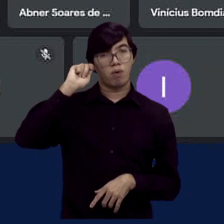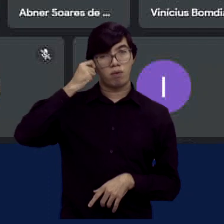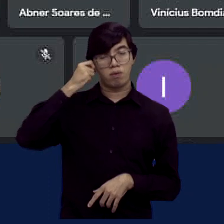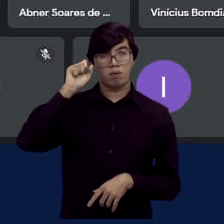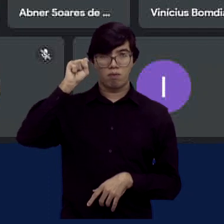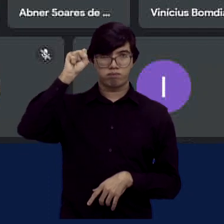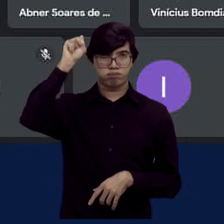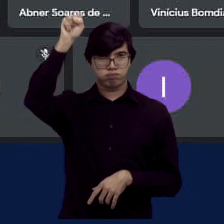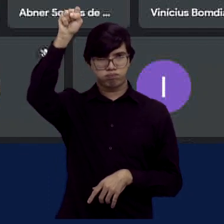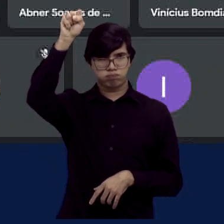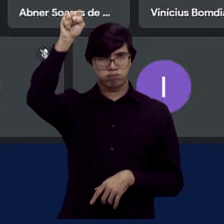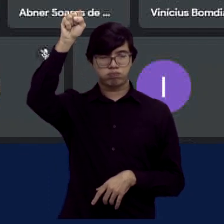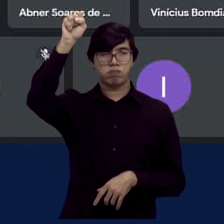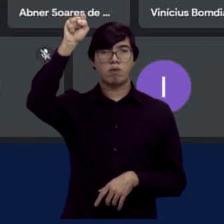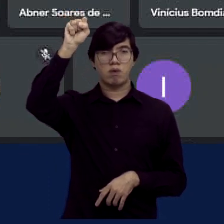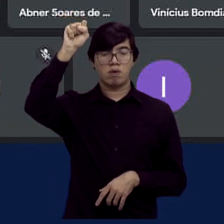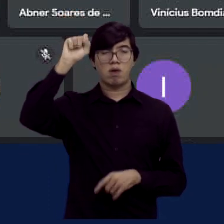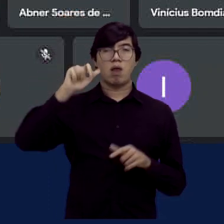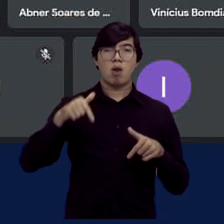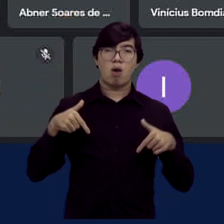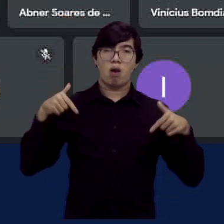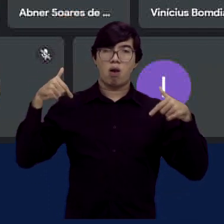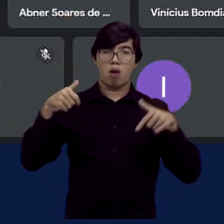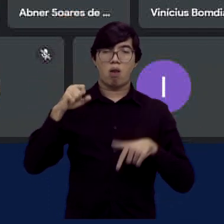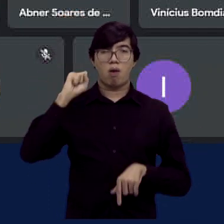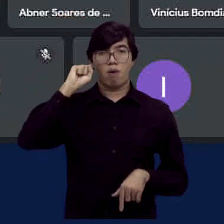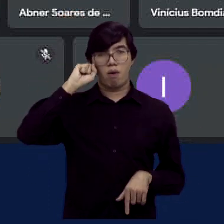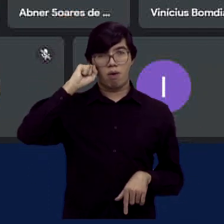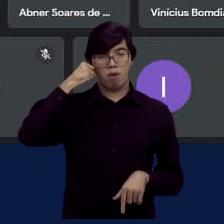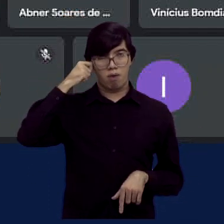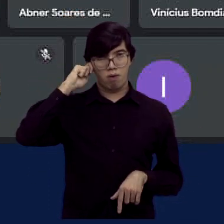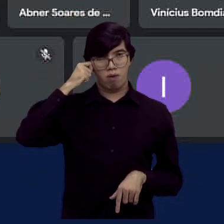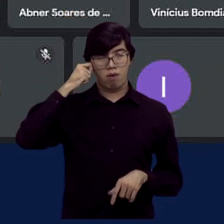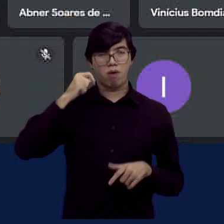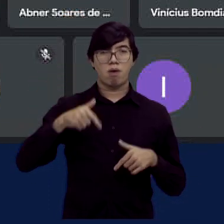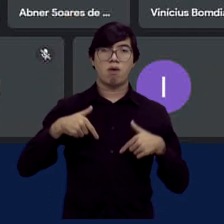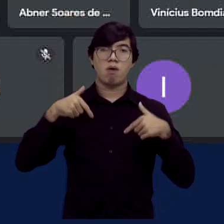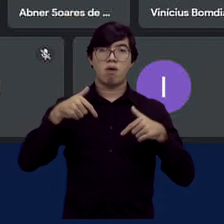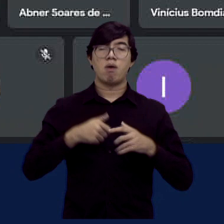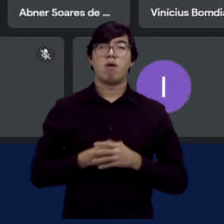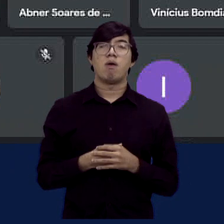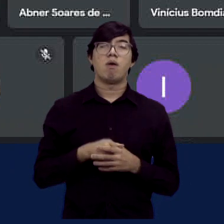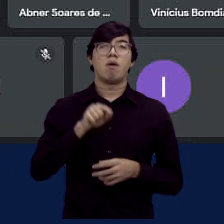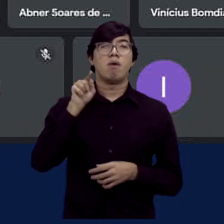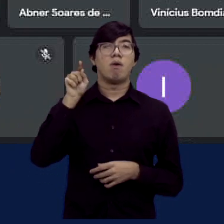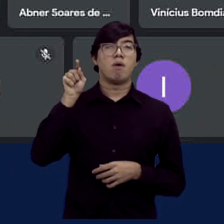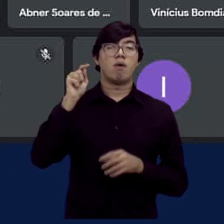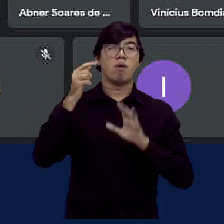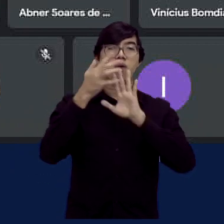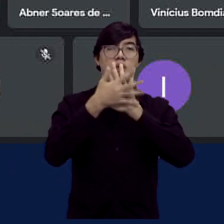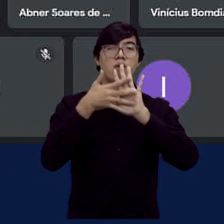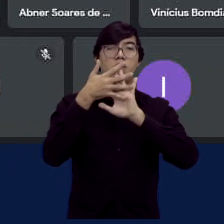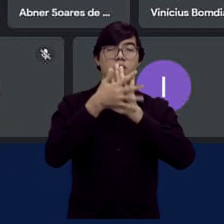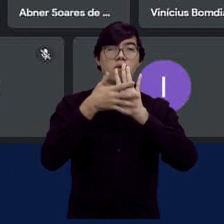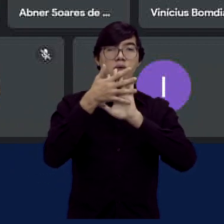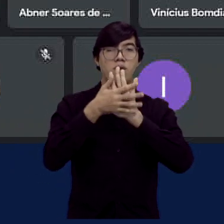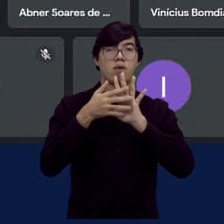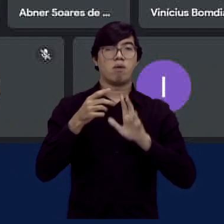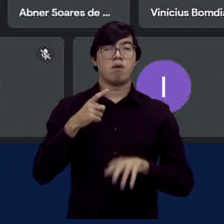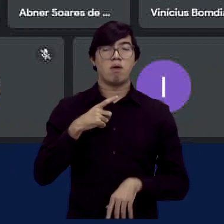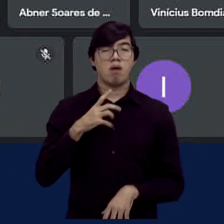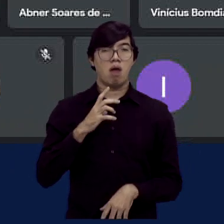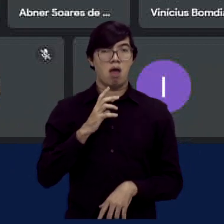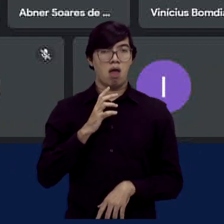simbolizando, né, o punho erguido da luta negra, e ele diz o seguinte: o amor não pratica o mal contra o próximo. Os